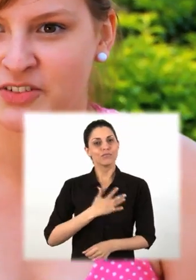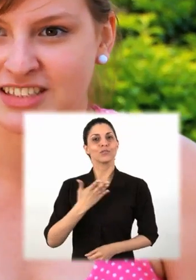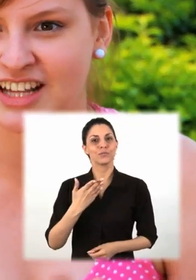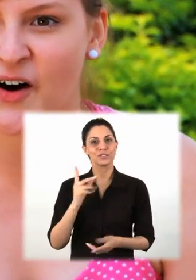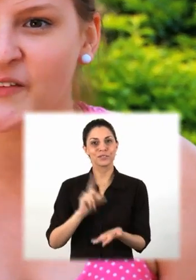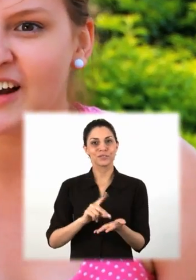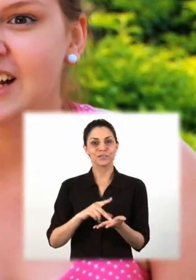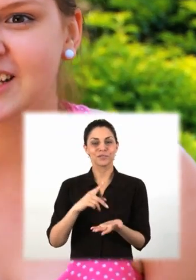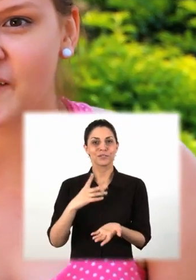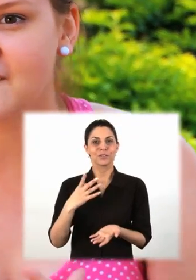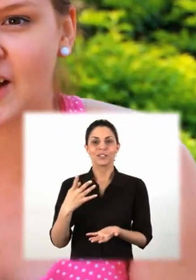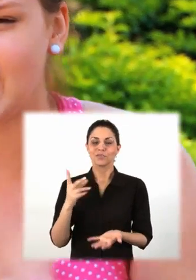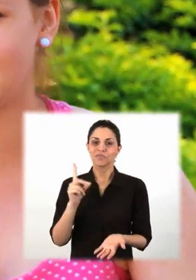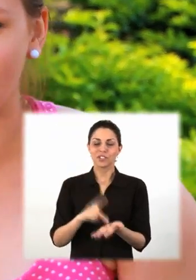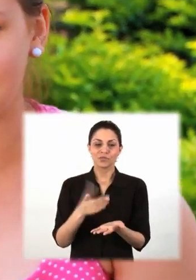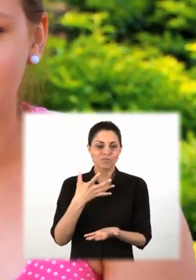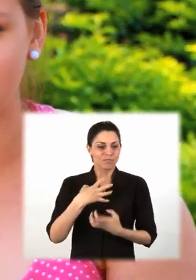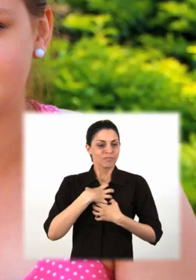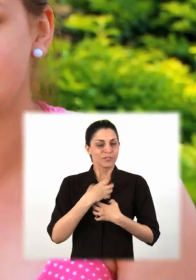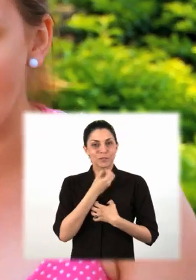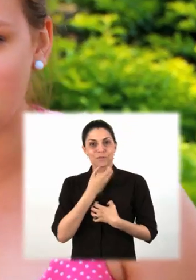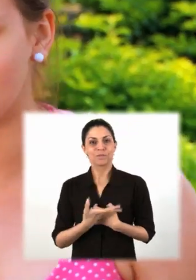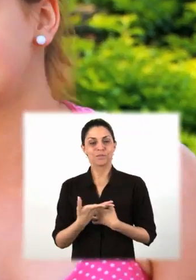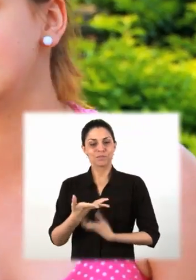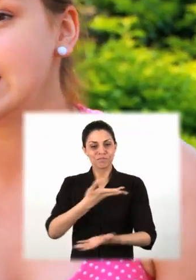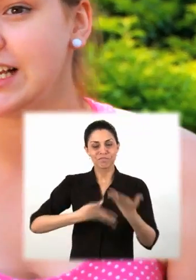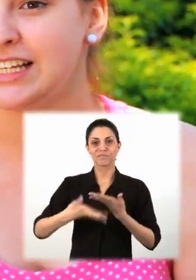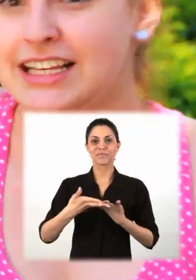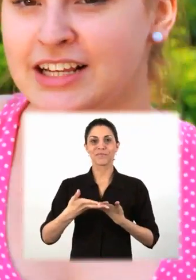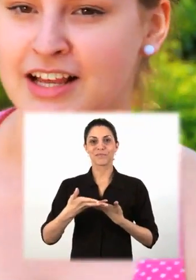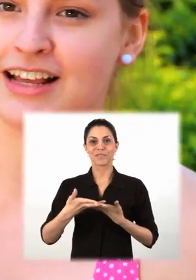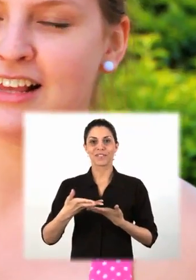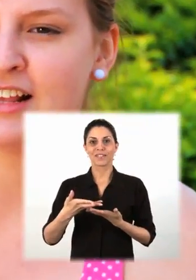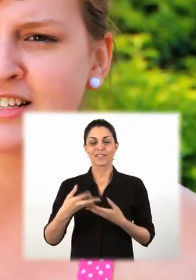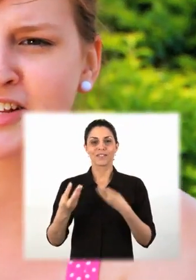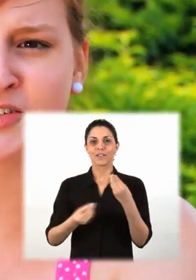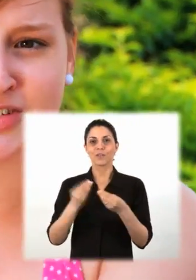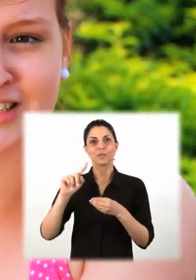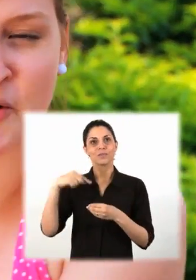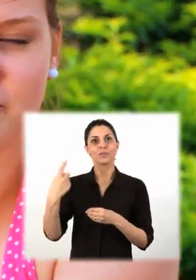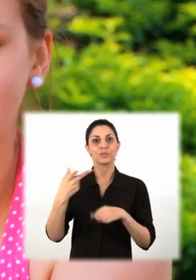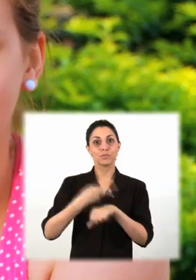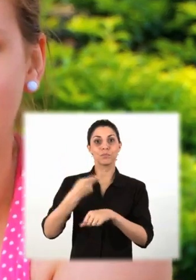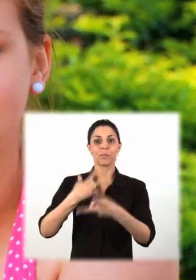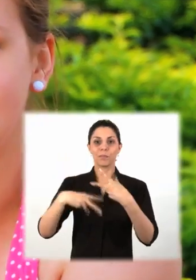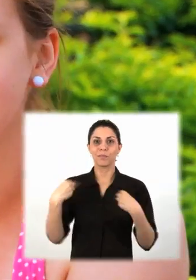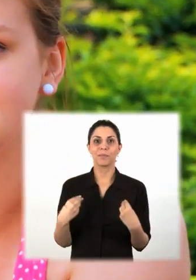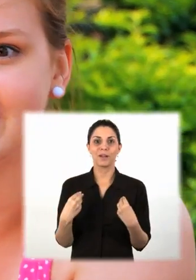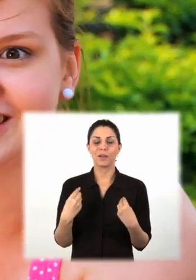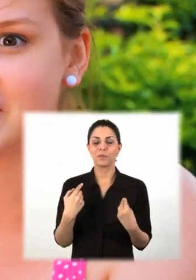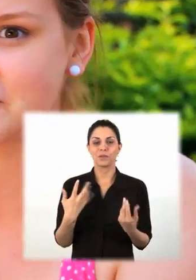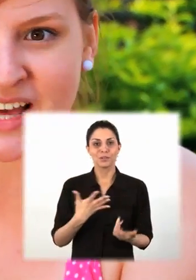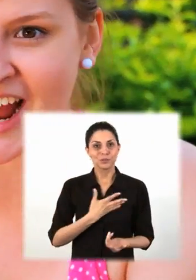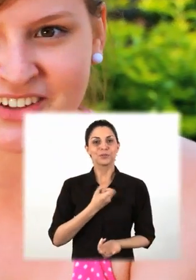sabe? Que fosse tão acolhedor e tão dinâmico, assim. E essa questão de ter um